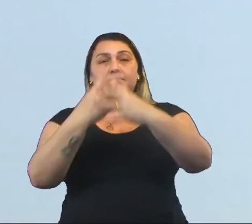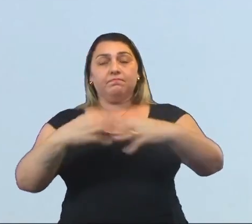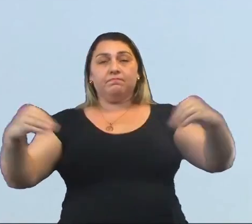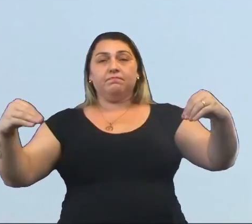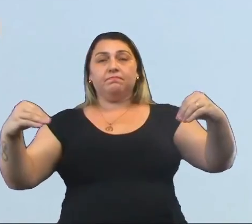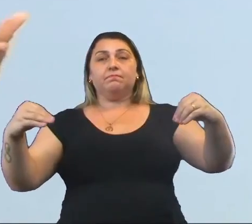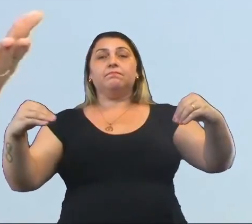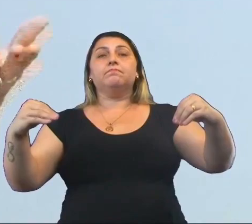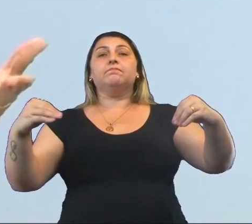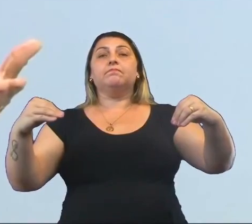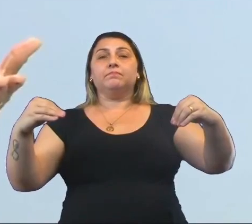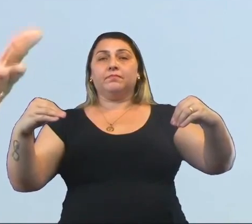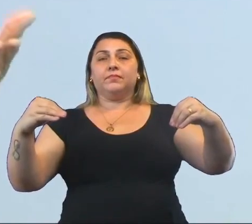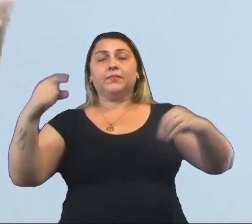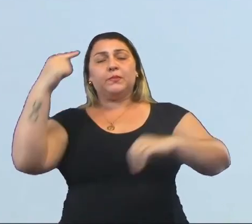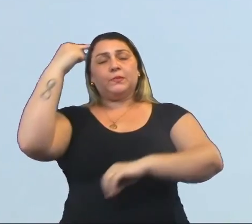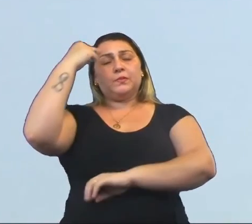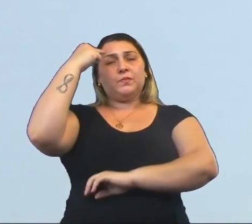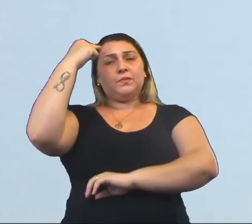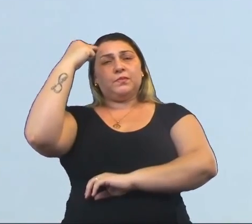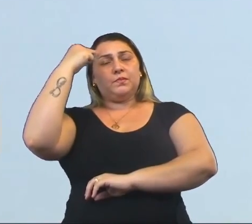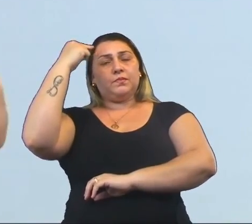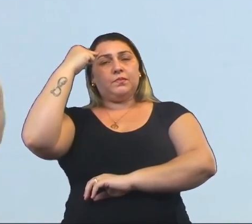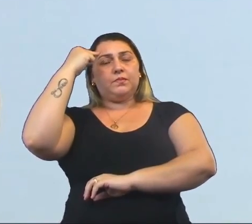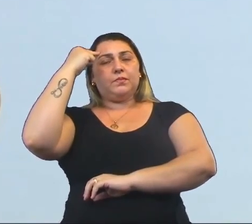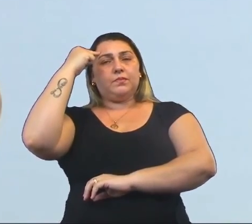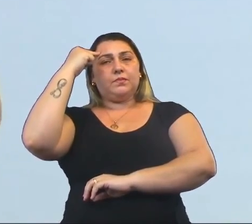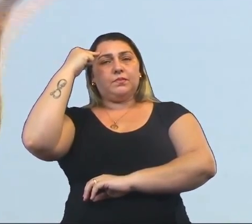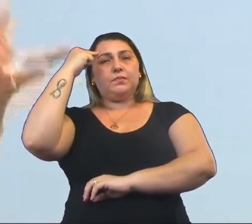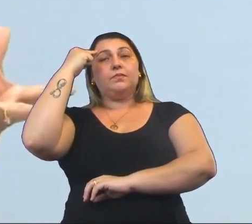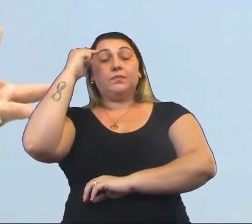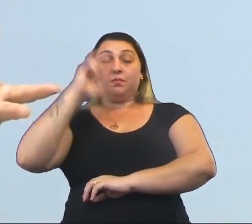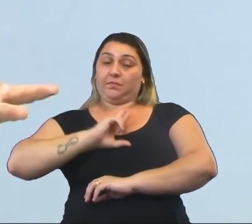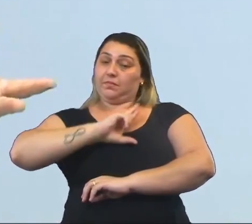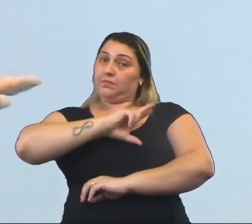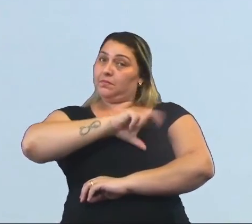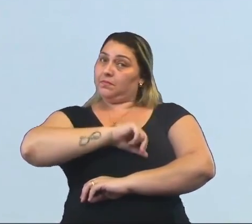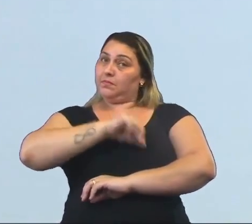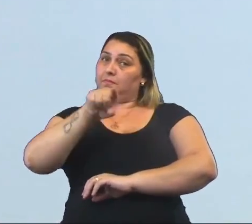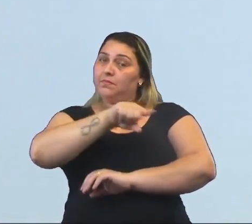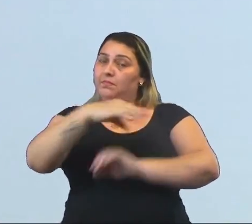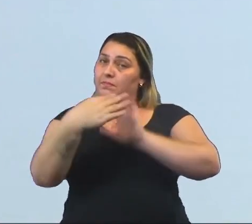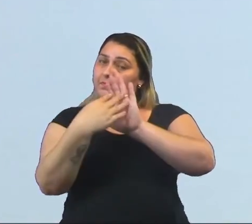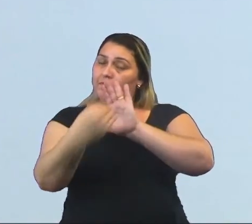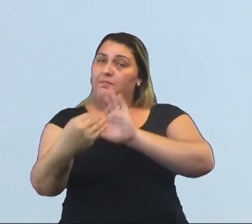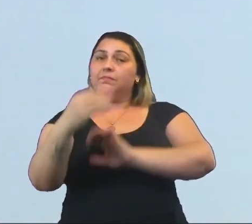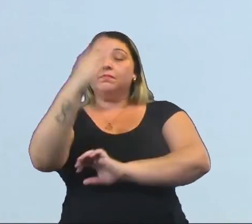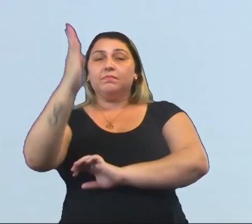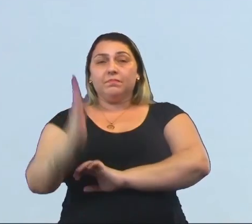que não seja gerado o pessimismo, né, do ultrarromantismo,